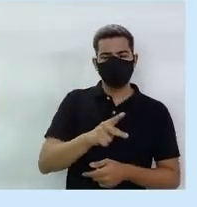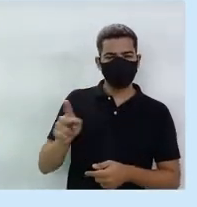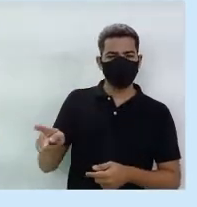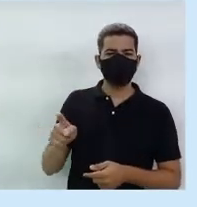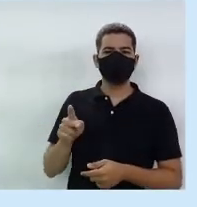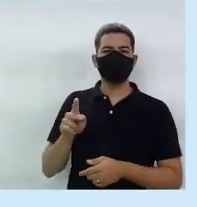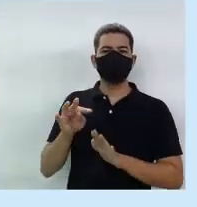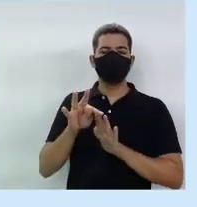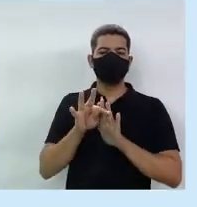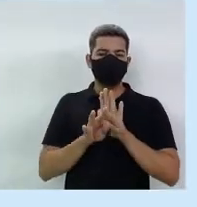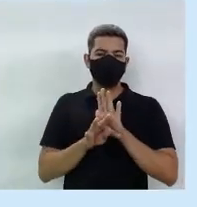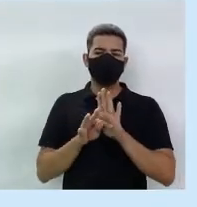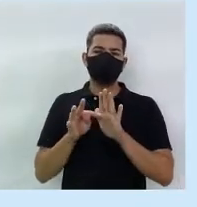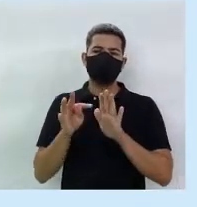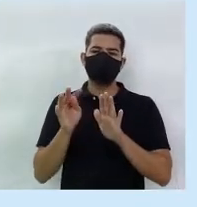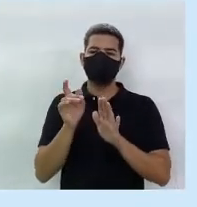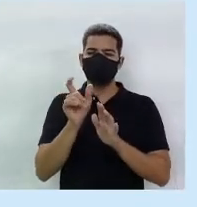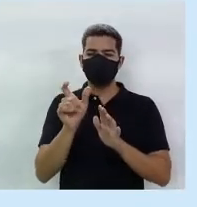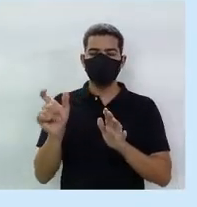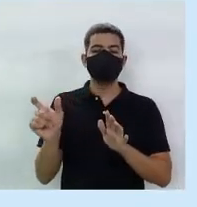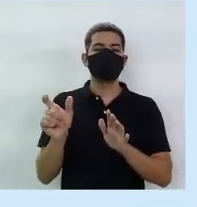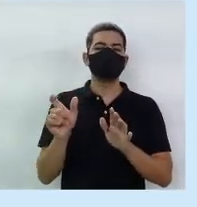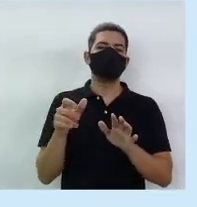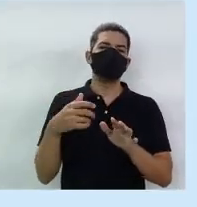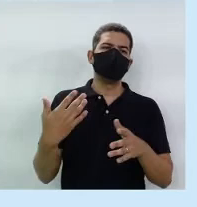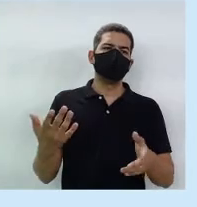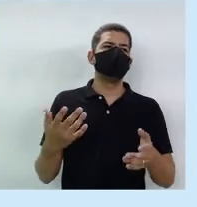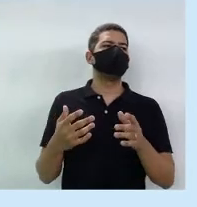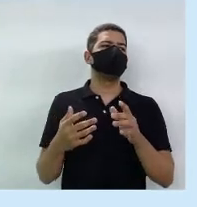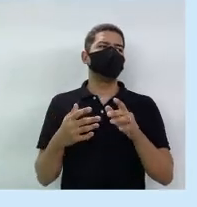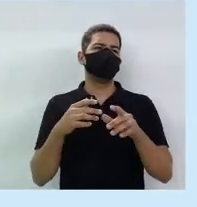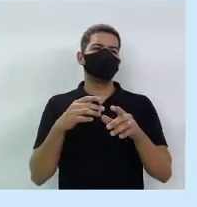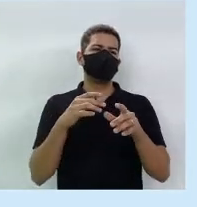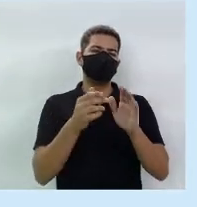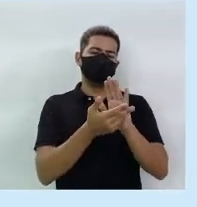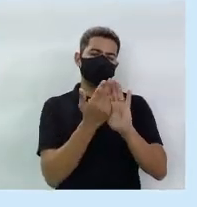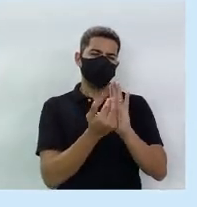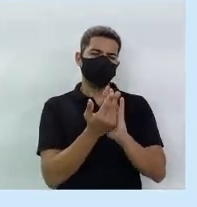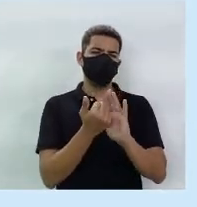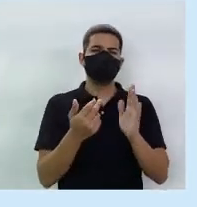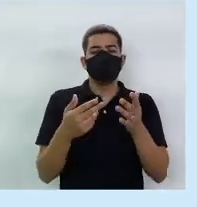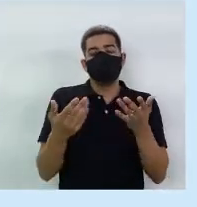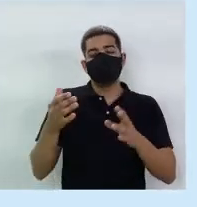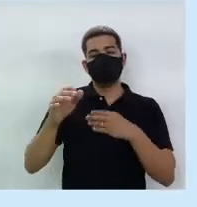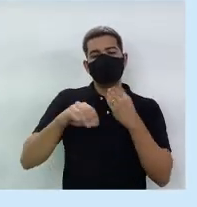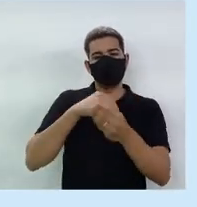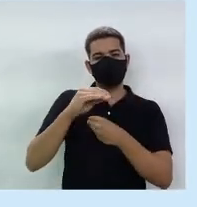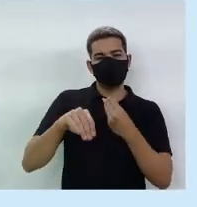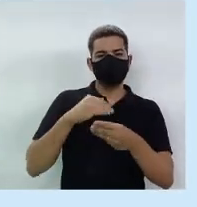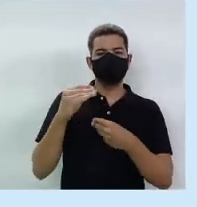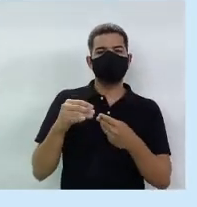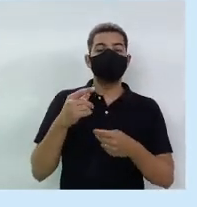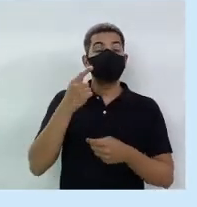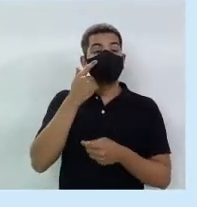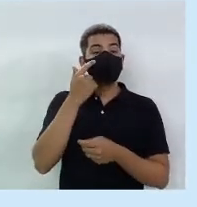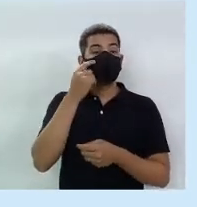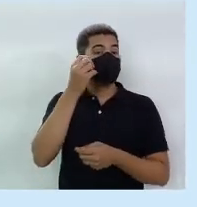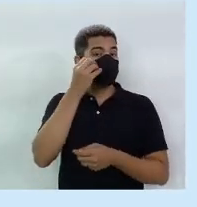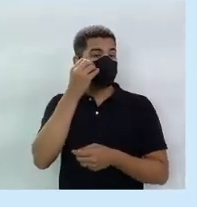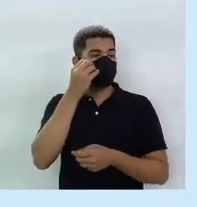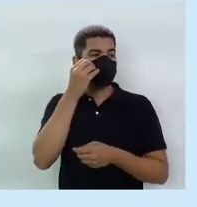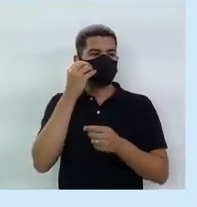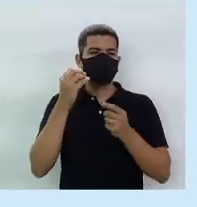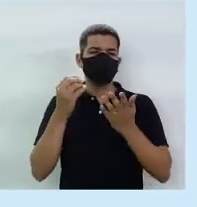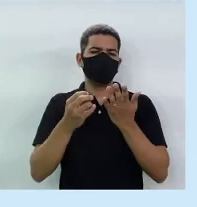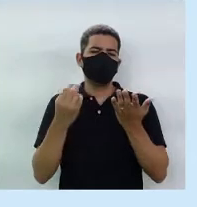texto verbal, não verbal, misto, uma campanha, conhecer o contexto, fazer uma tirinha,